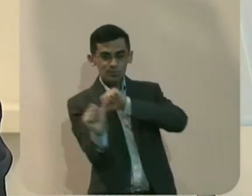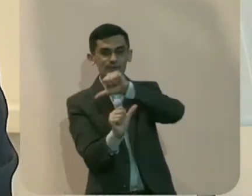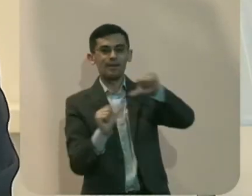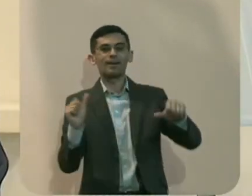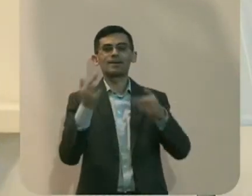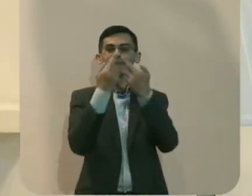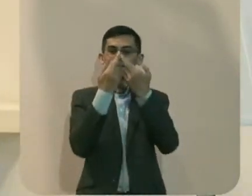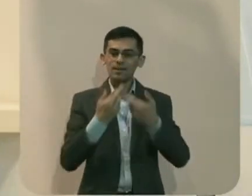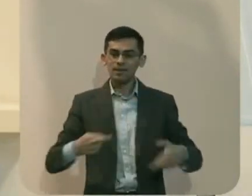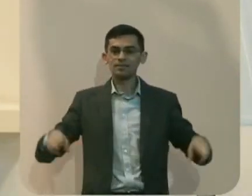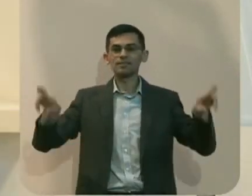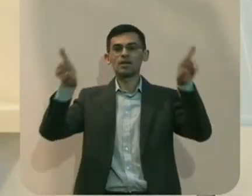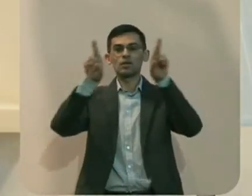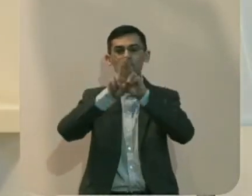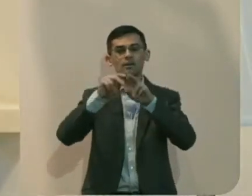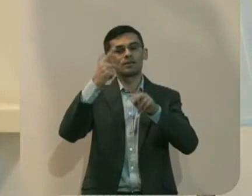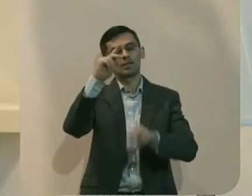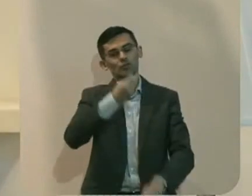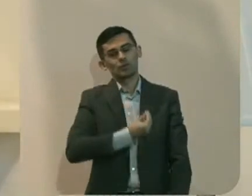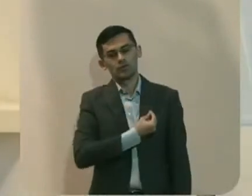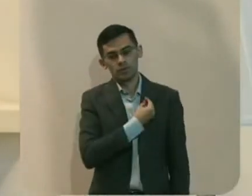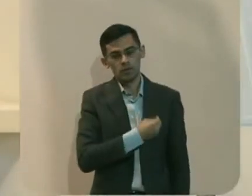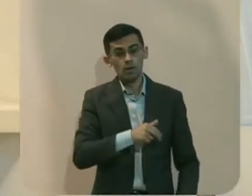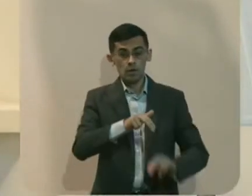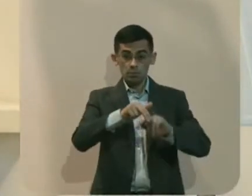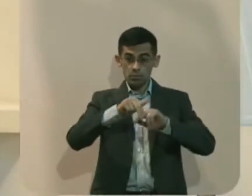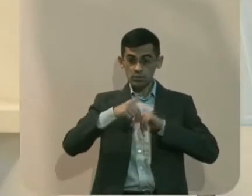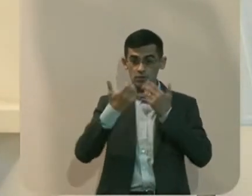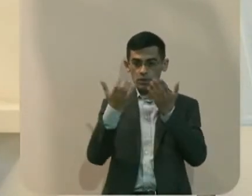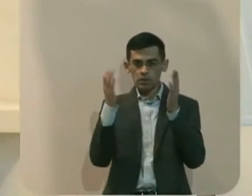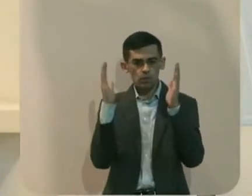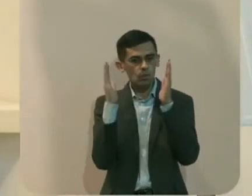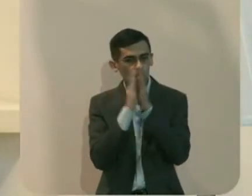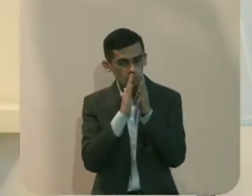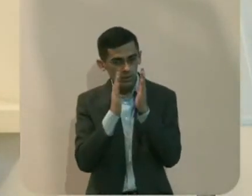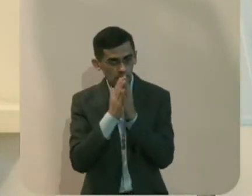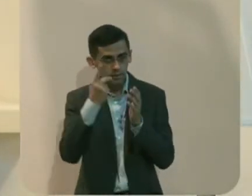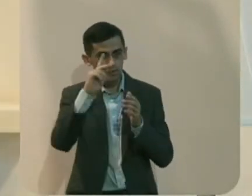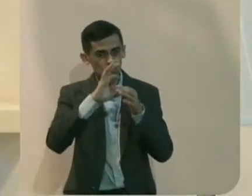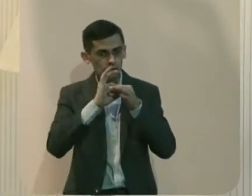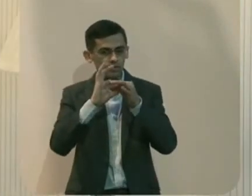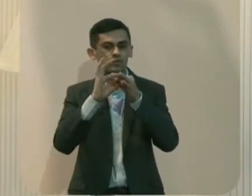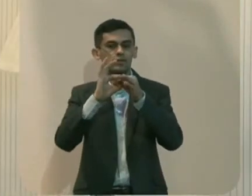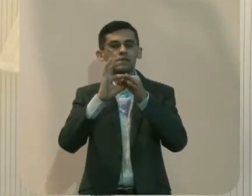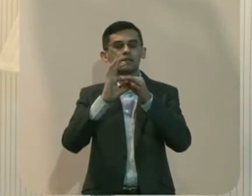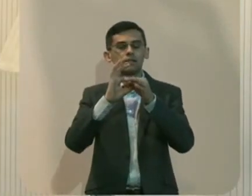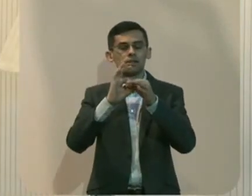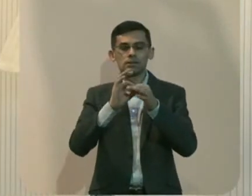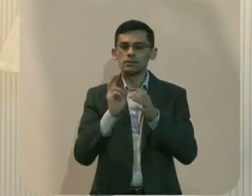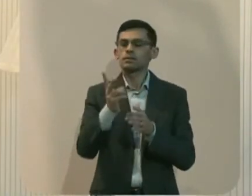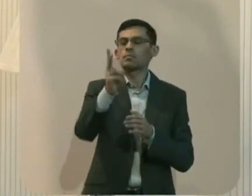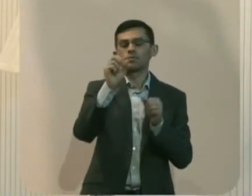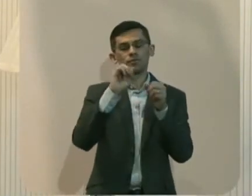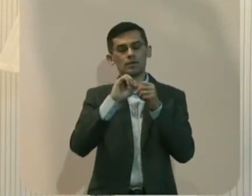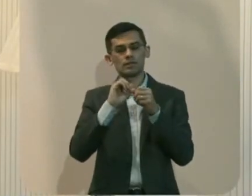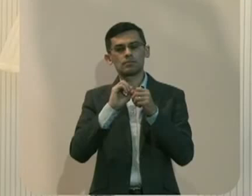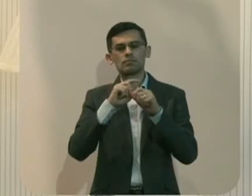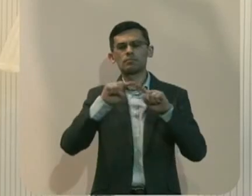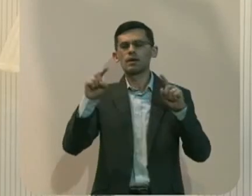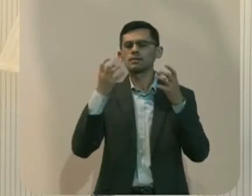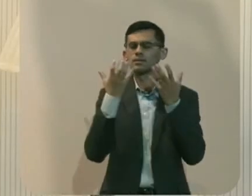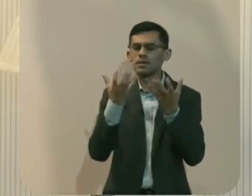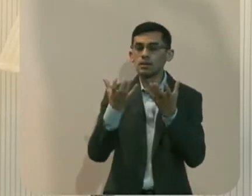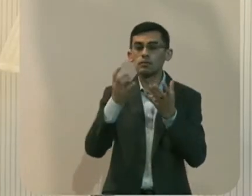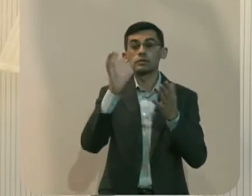vida. Por isso eu quero orar por você daqui a pouquinho, como a gente sempre faz. Mas eu queria que você